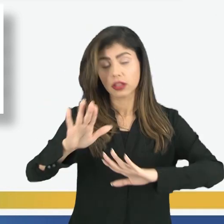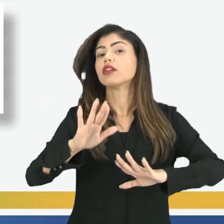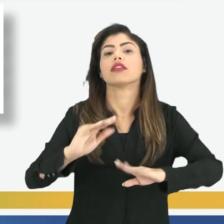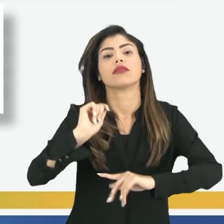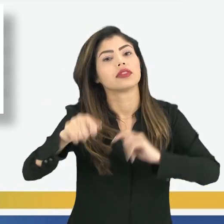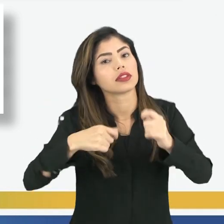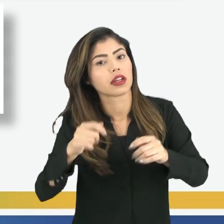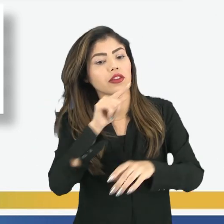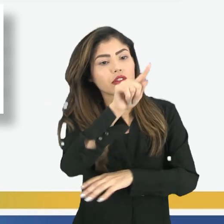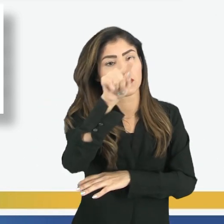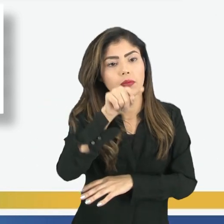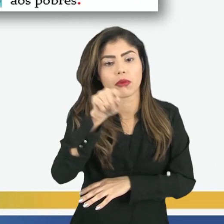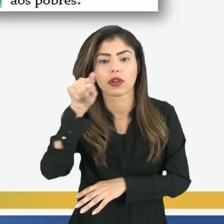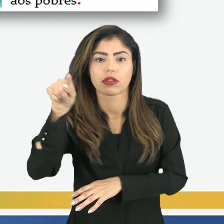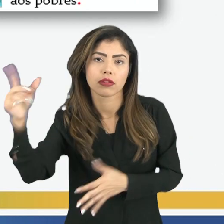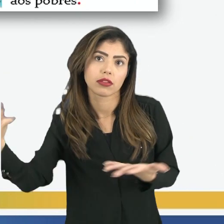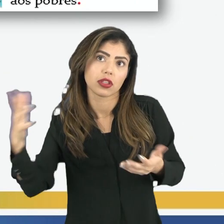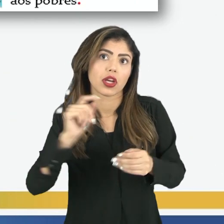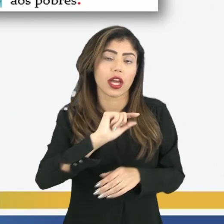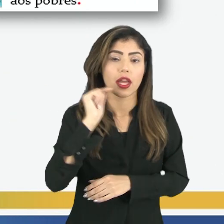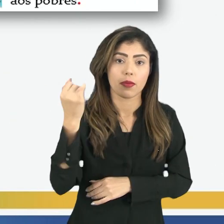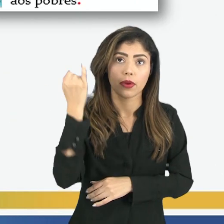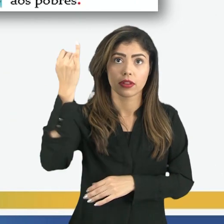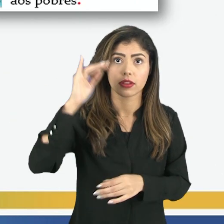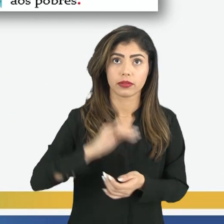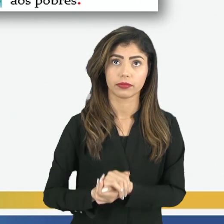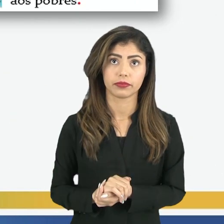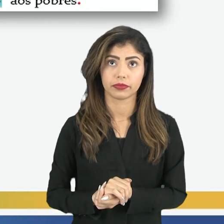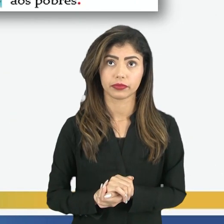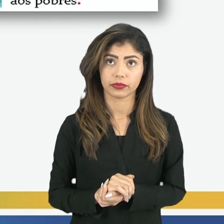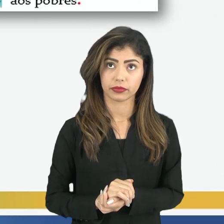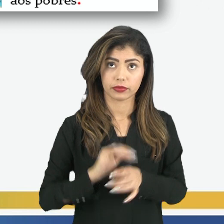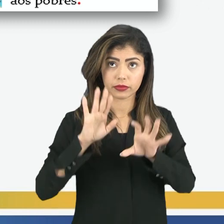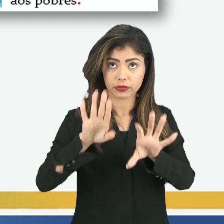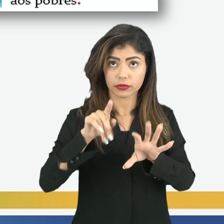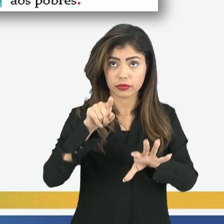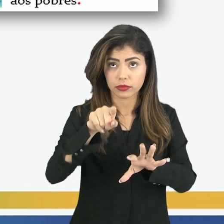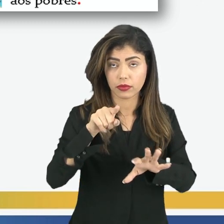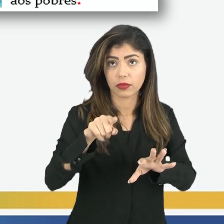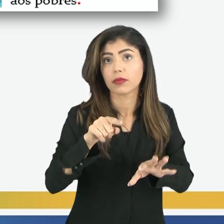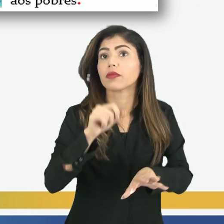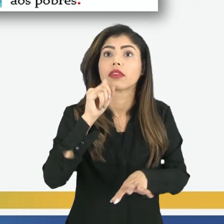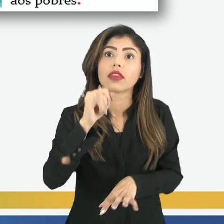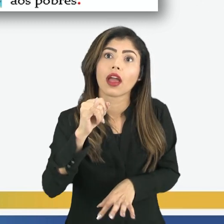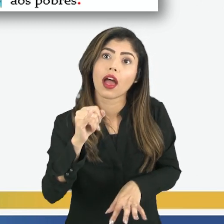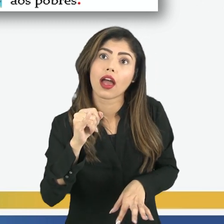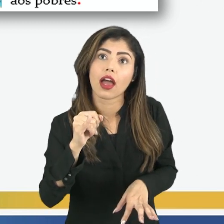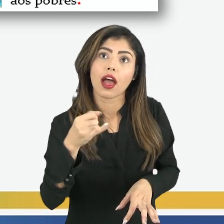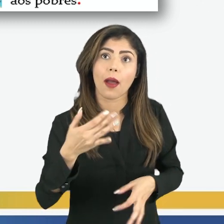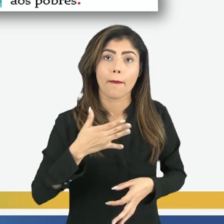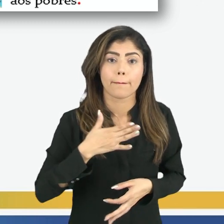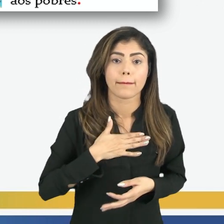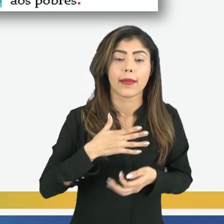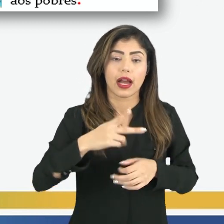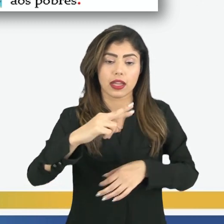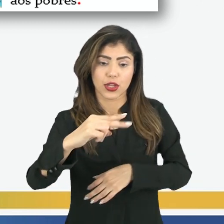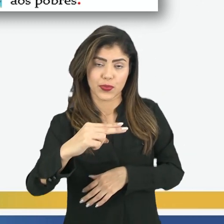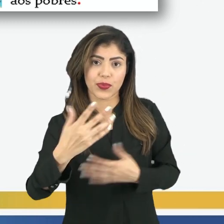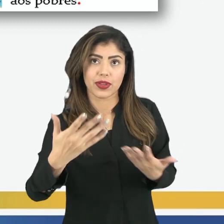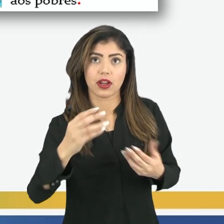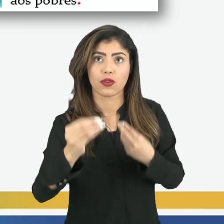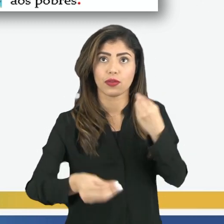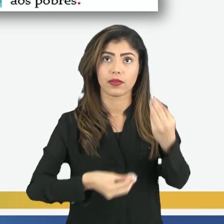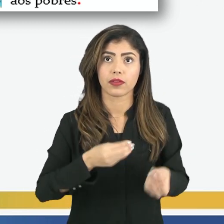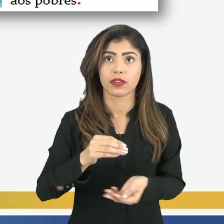de pontuação. Eles são muito importantes. Então, gente, nesse testamento, se a herança fosse para a irmã, olha como é que